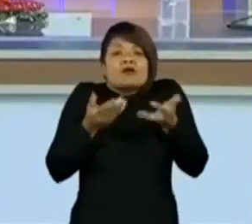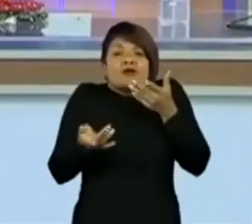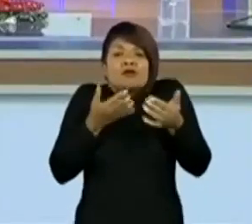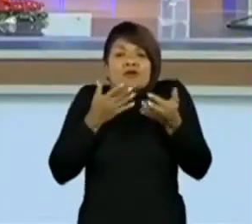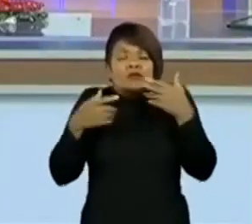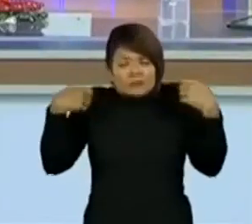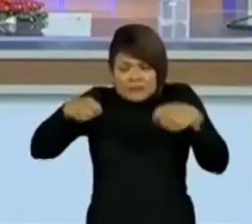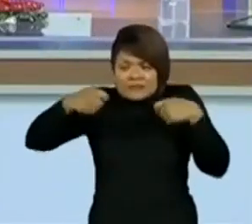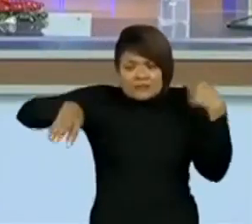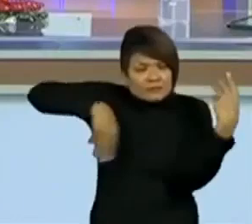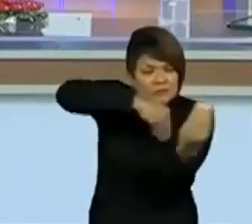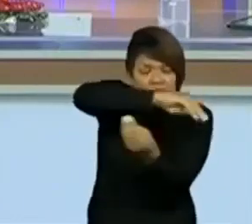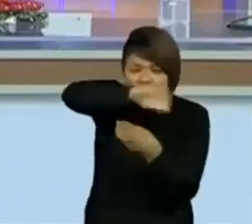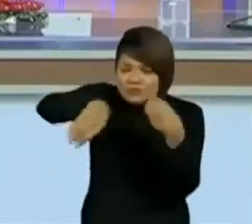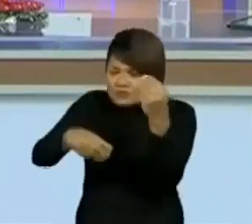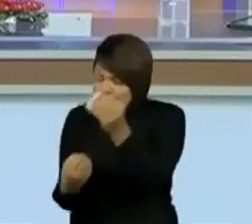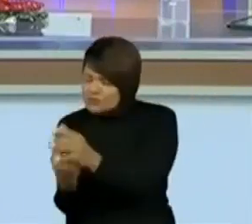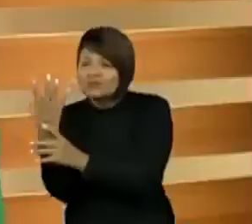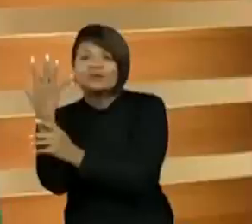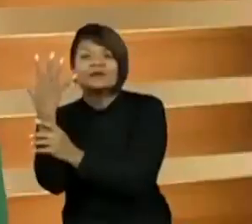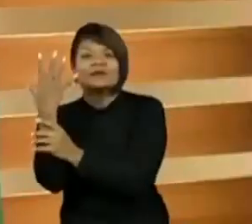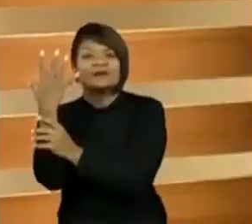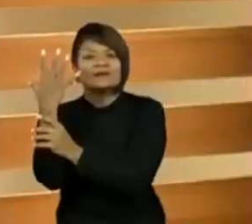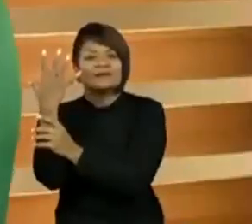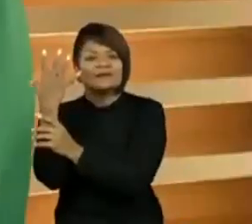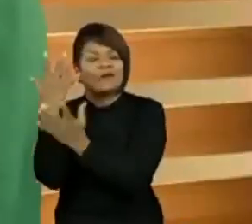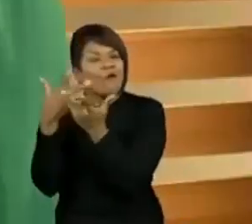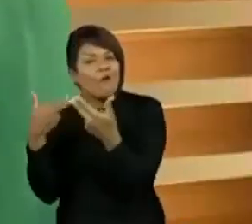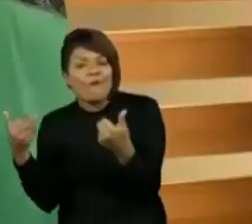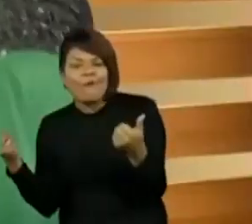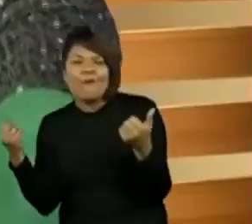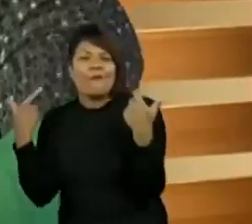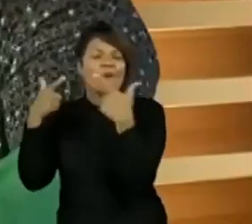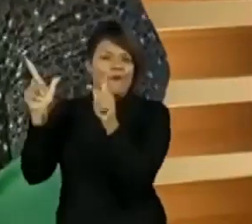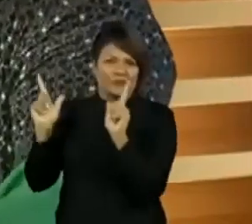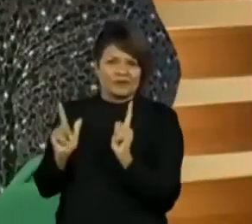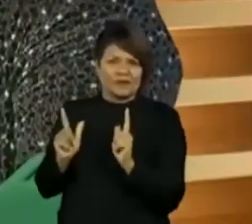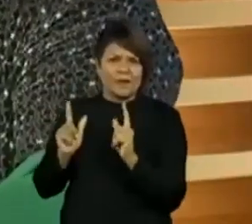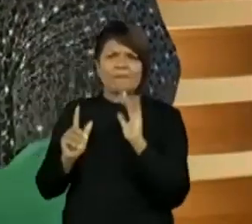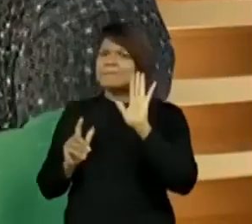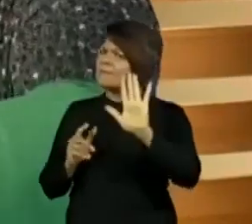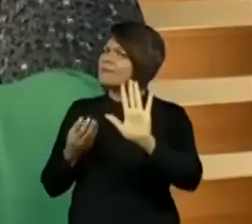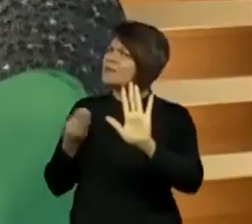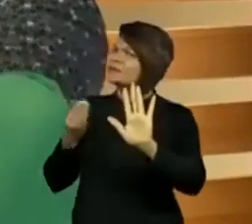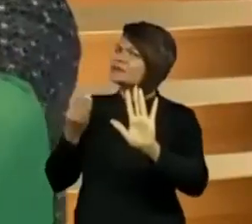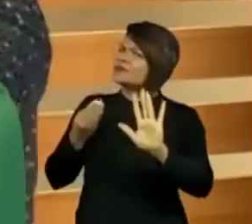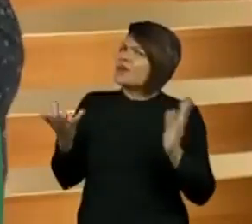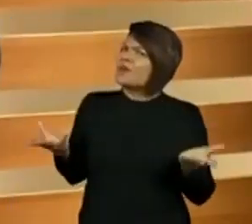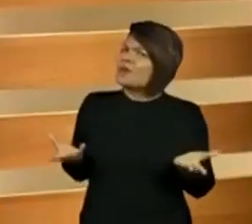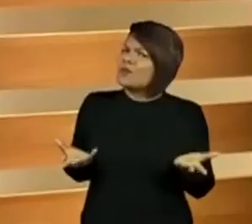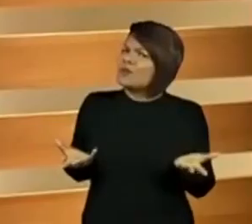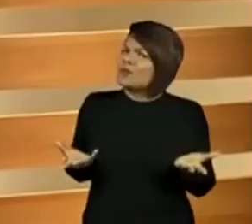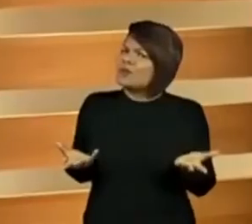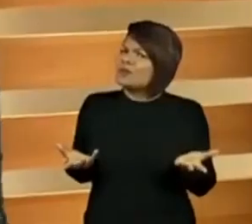algo a mais para dar uma terceira coisa. Mas como? Como?